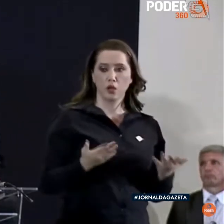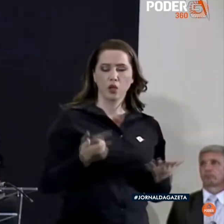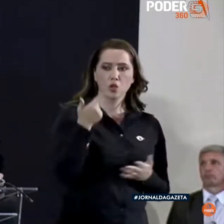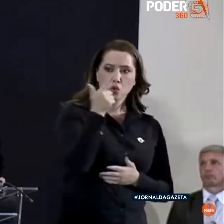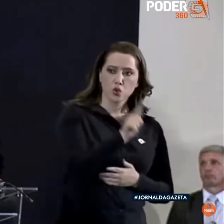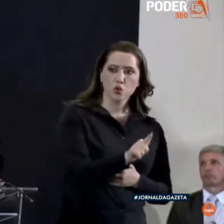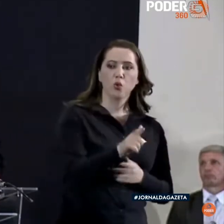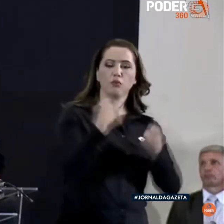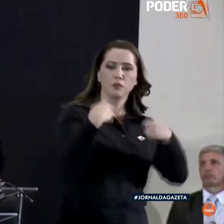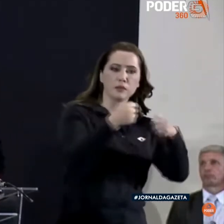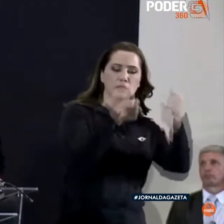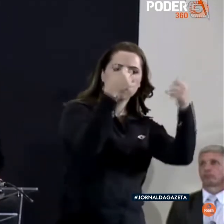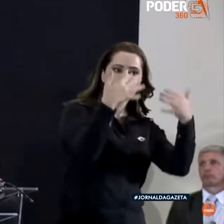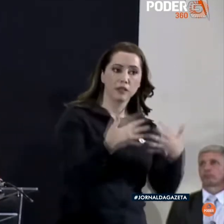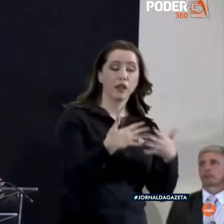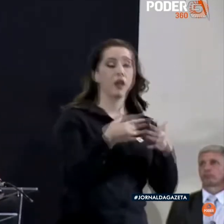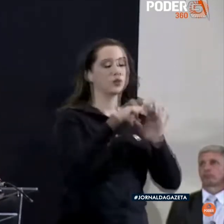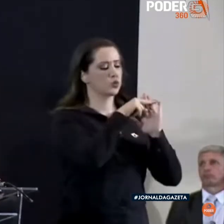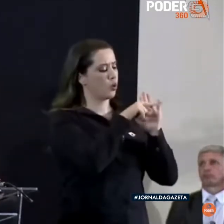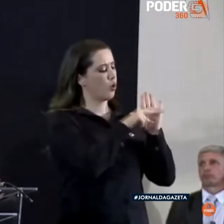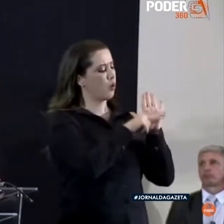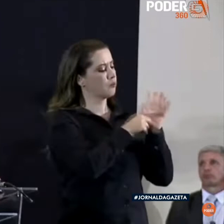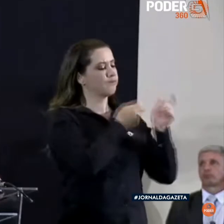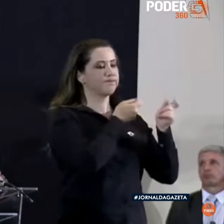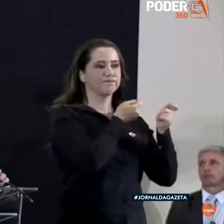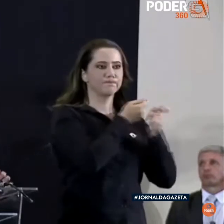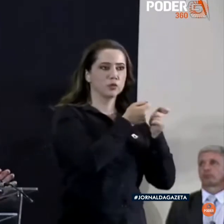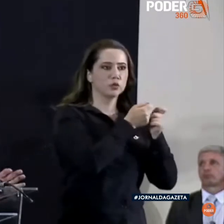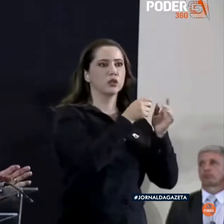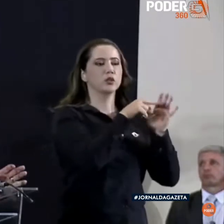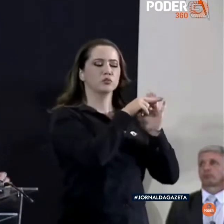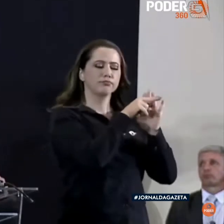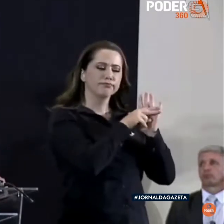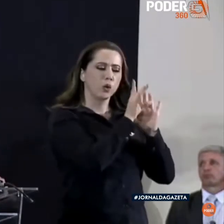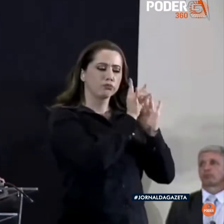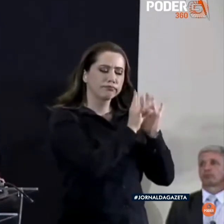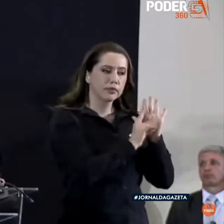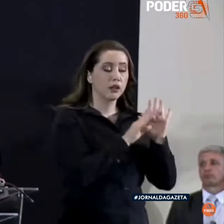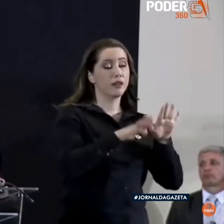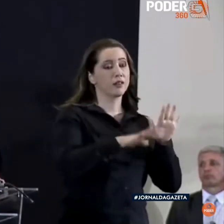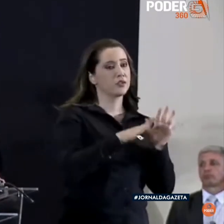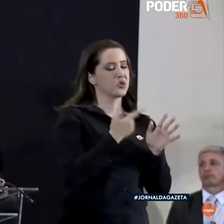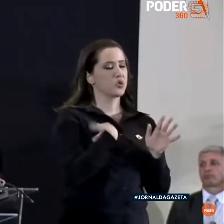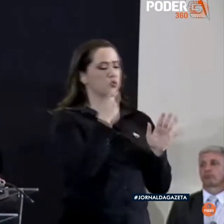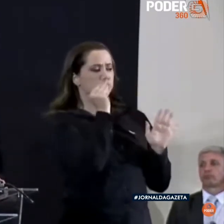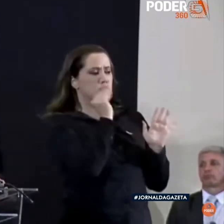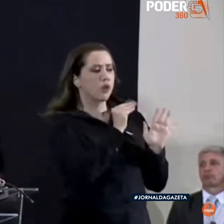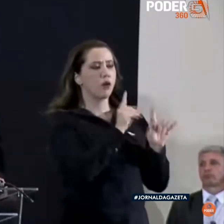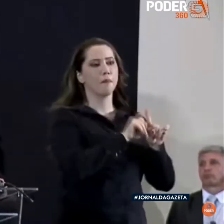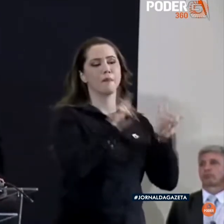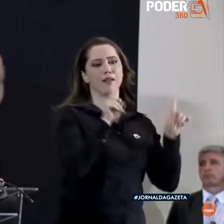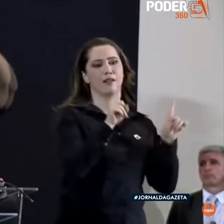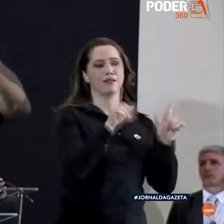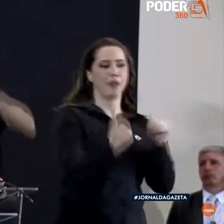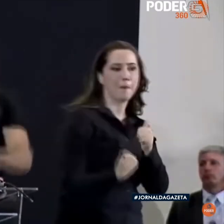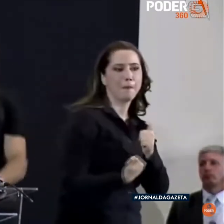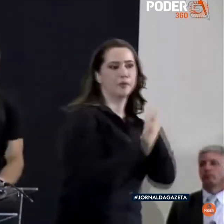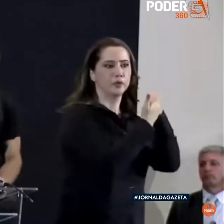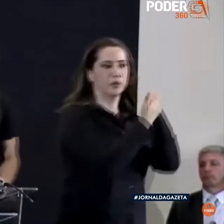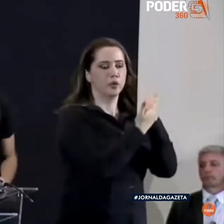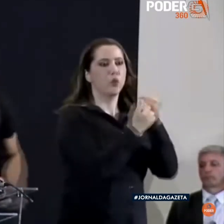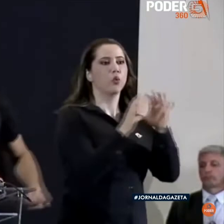Repito aqui, as normas regulamentadoras. É uma coisa que a gente às vezes não dá valor, mas ajudou em muito